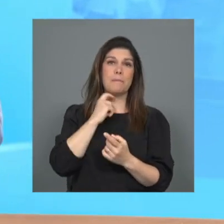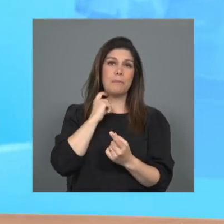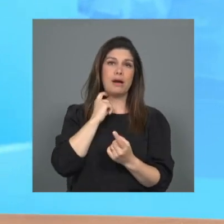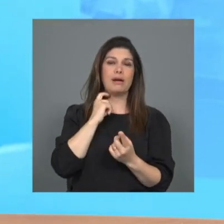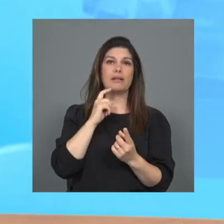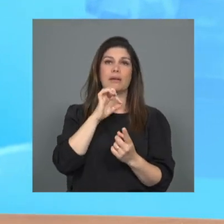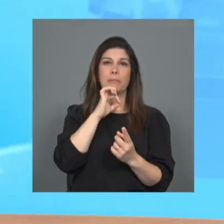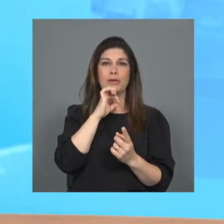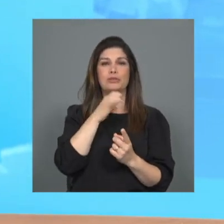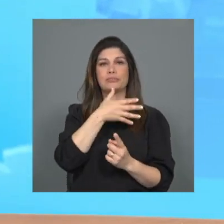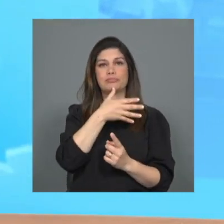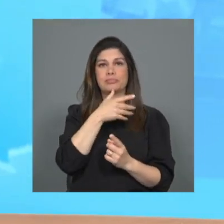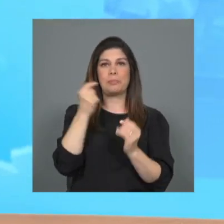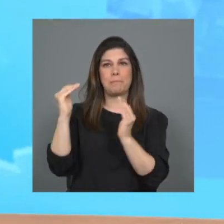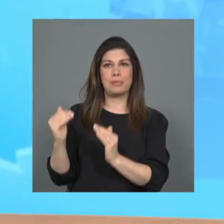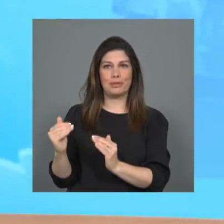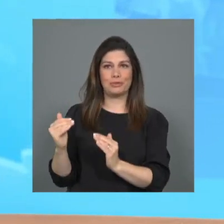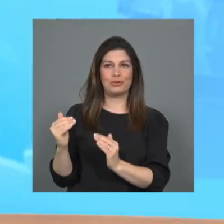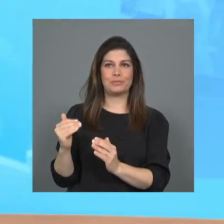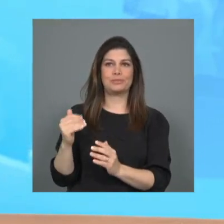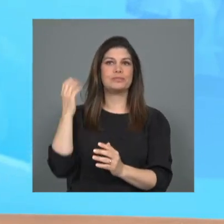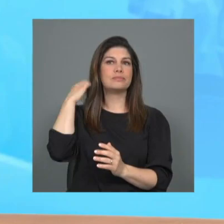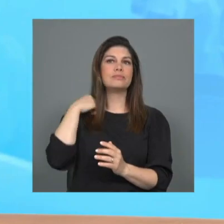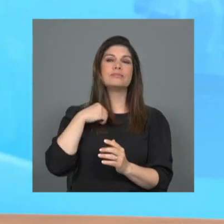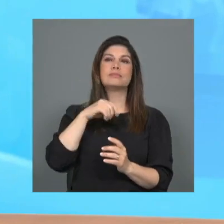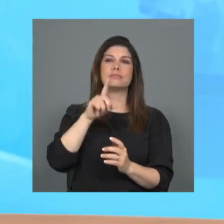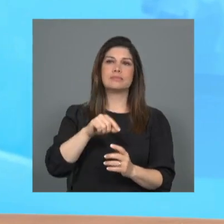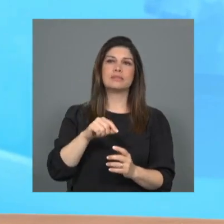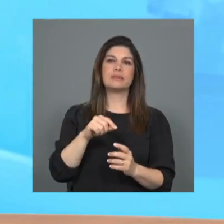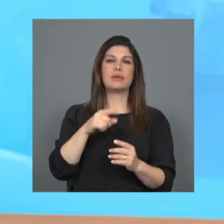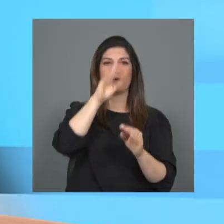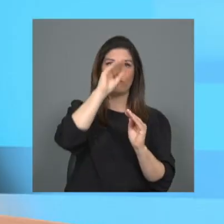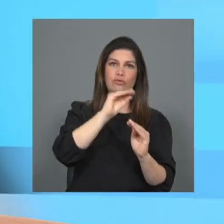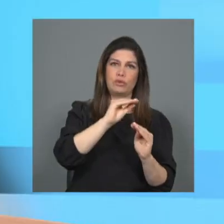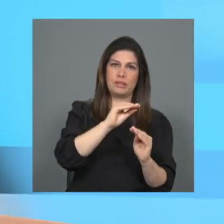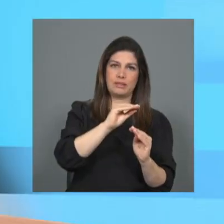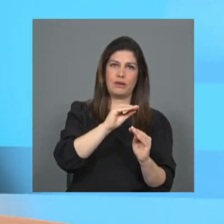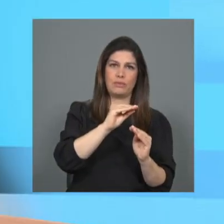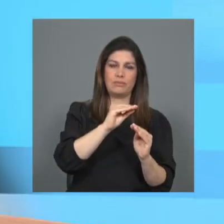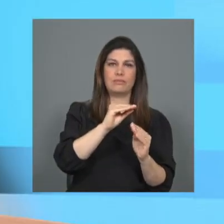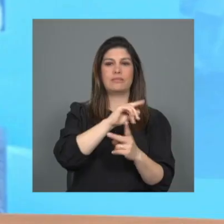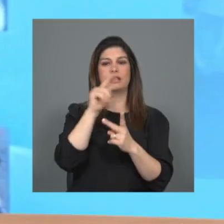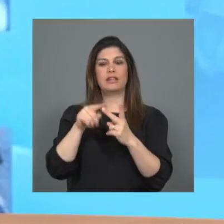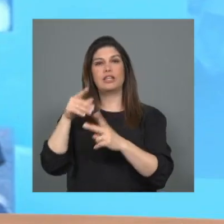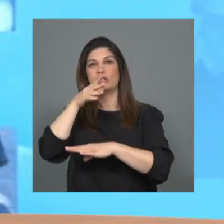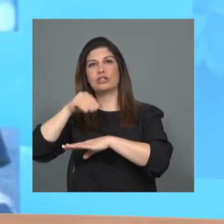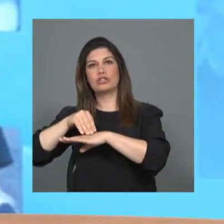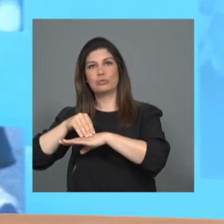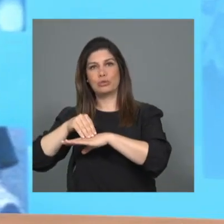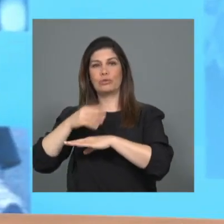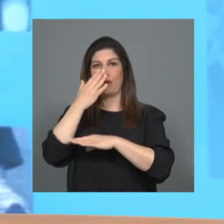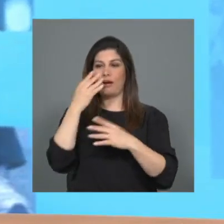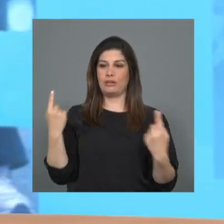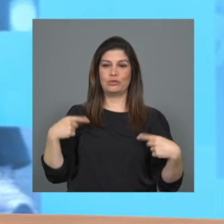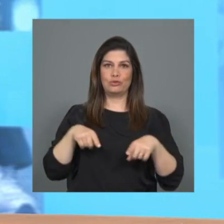discursar. E depois houve, ao mesmo tempo, uma componente formativa e uma componente testemunhal. Portanto, estes dois caminharam lado a lado. Surgia, e o